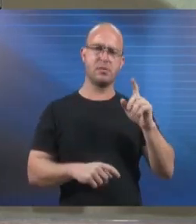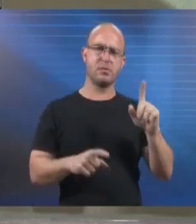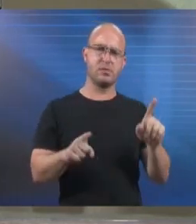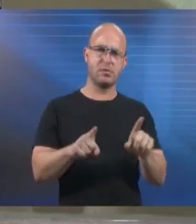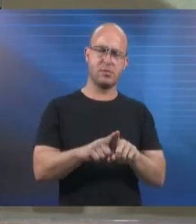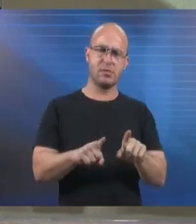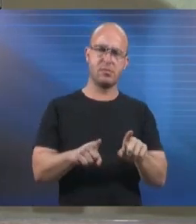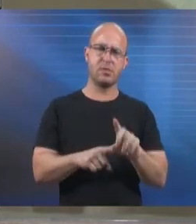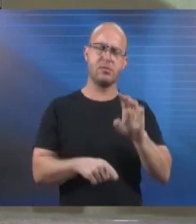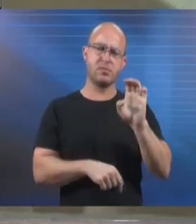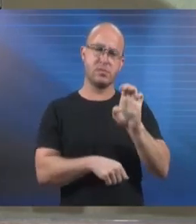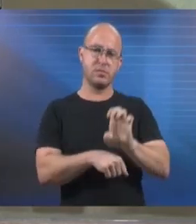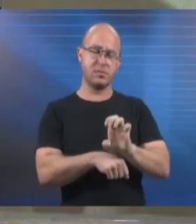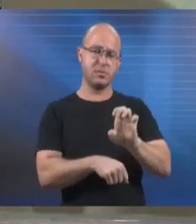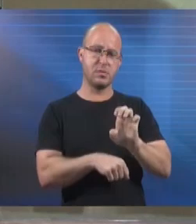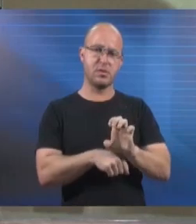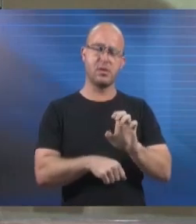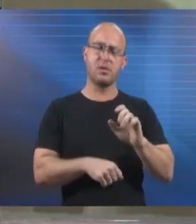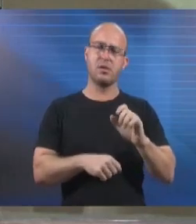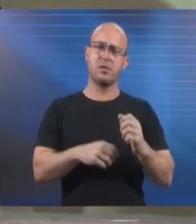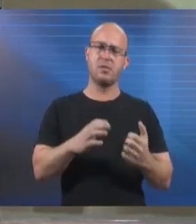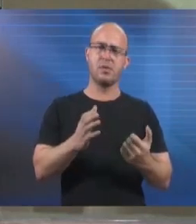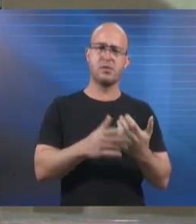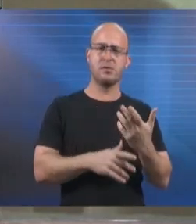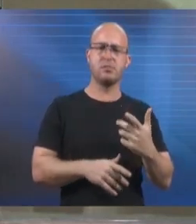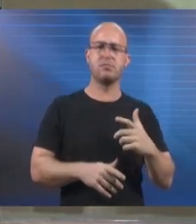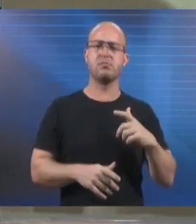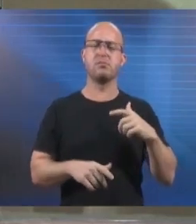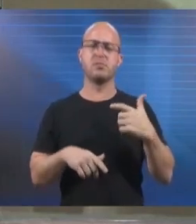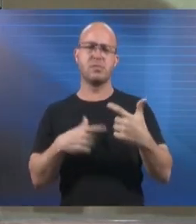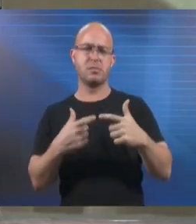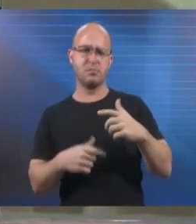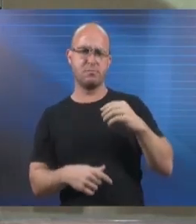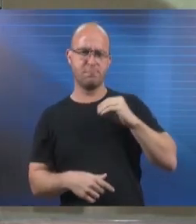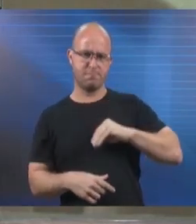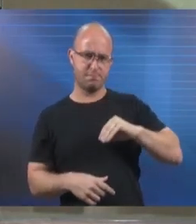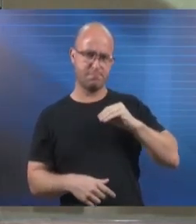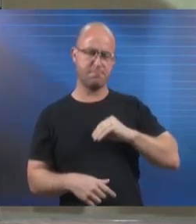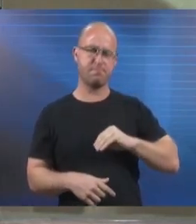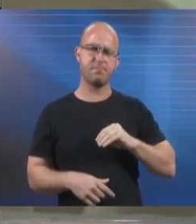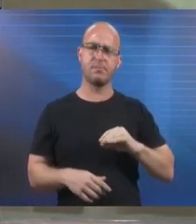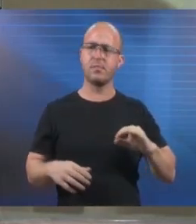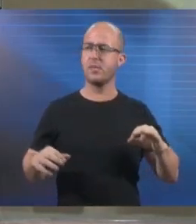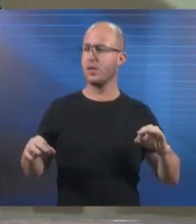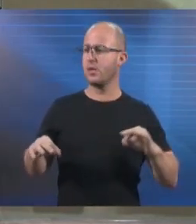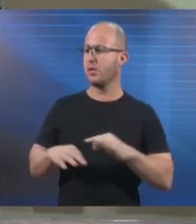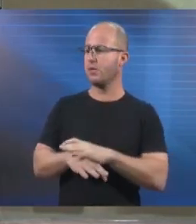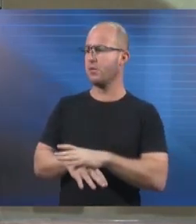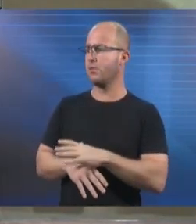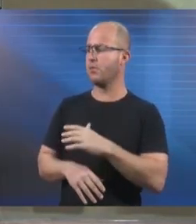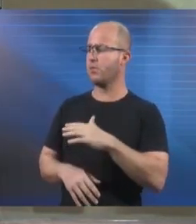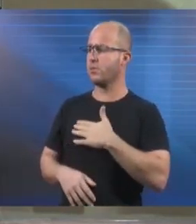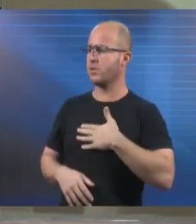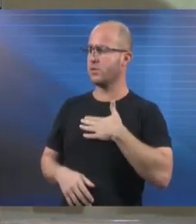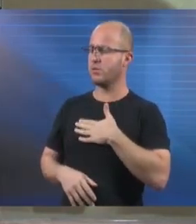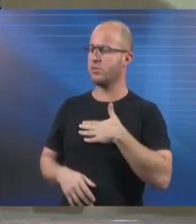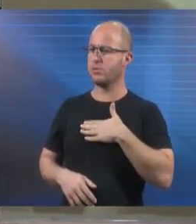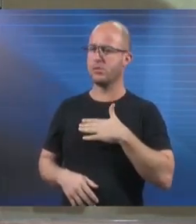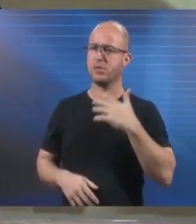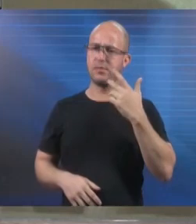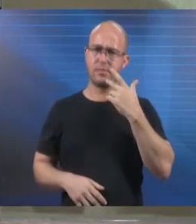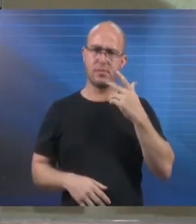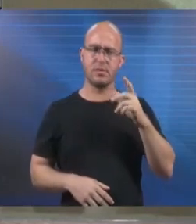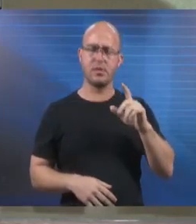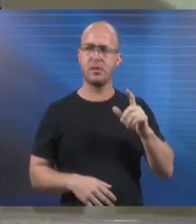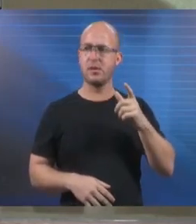economia do nosso Estado para a geração de emprego e renda e para finalizar presidente eu quero ressaltar que